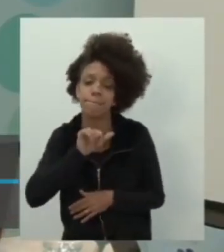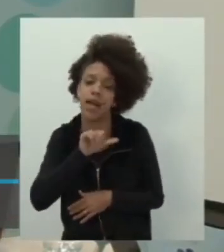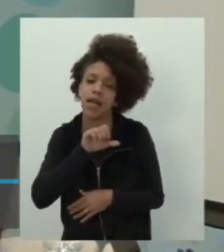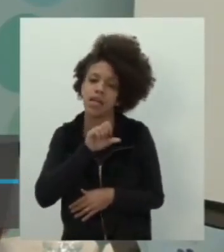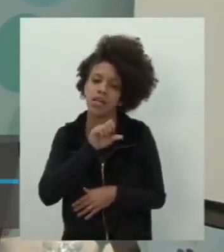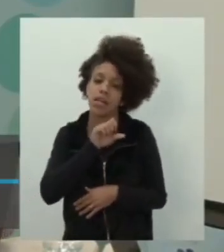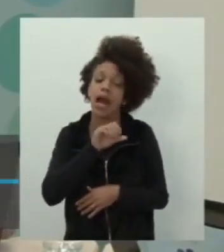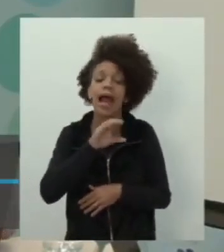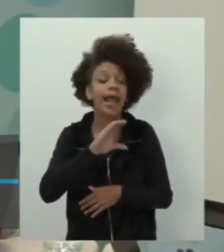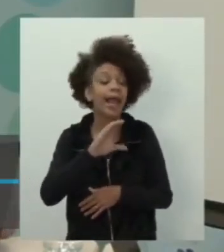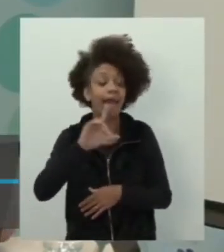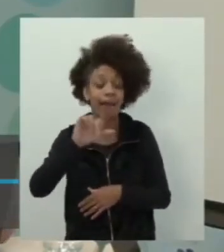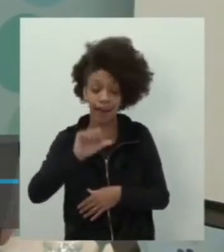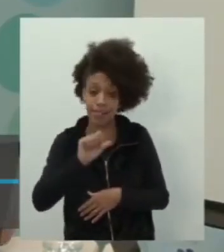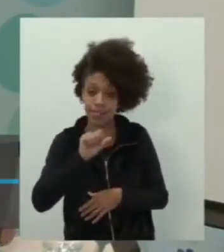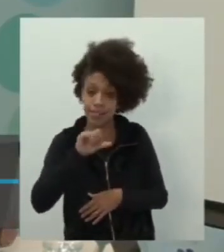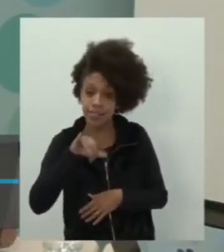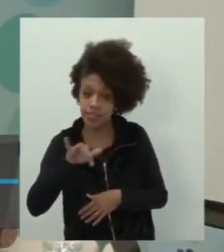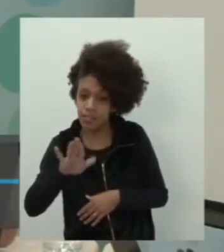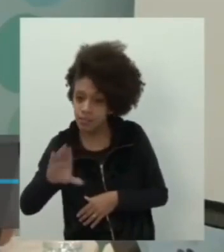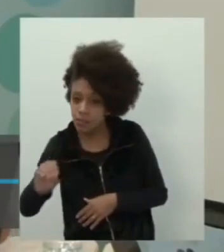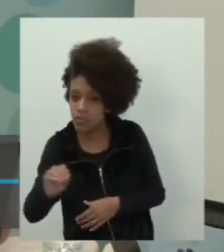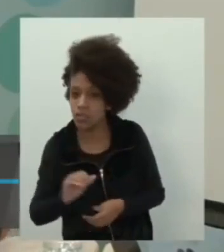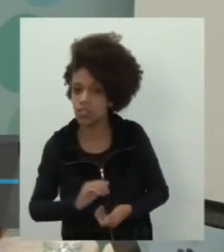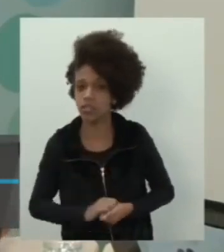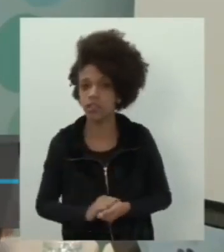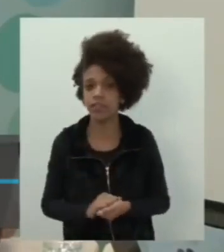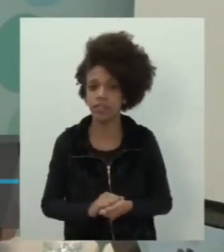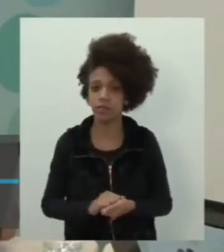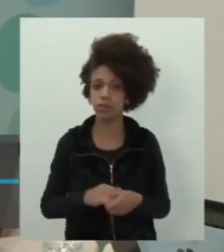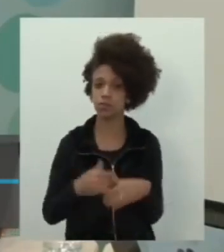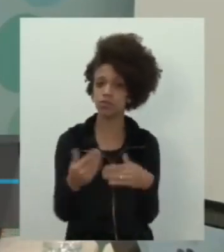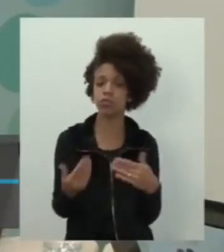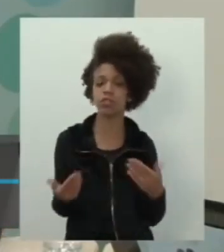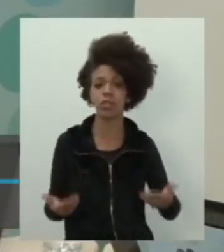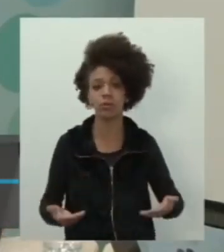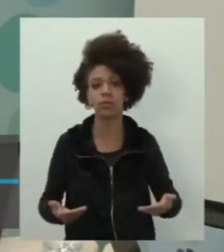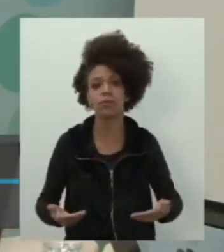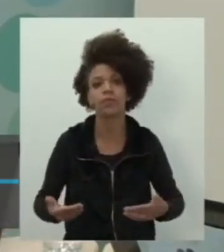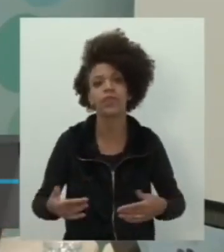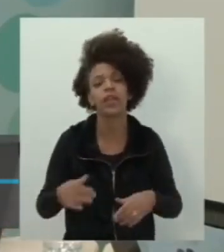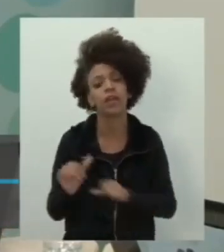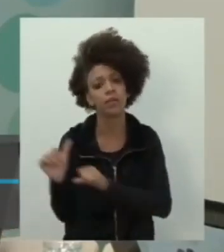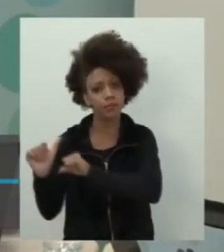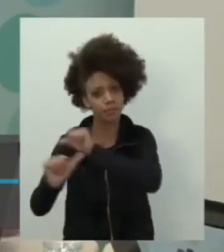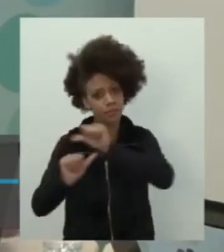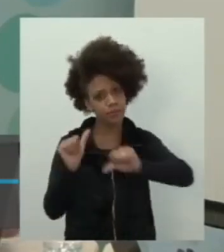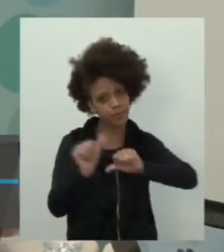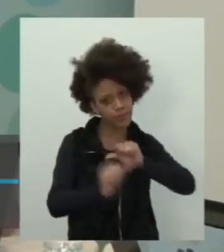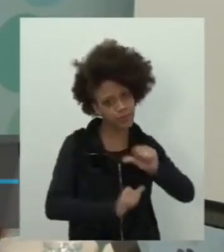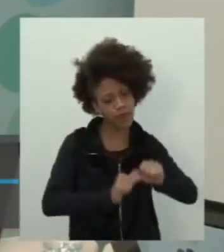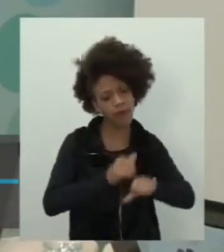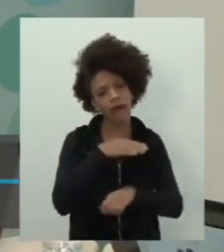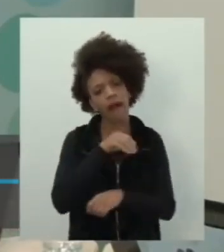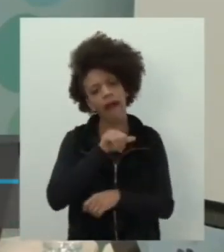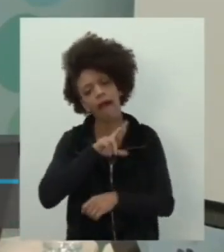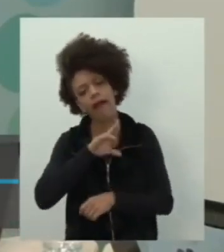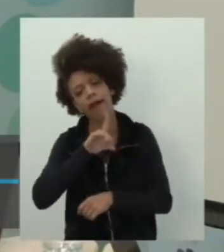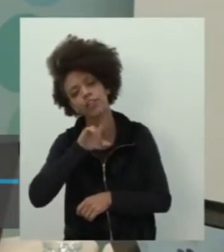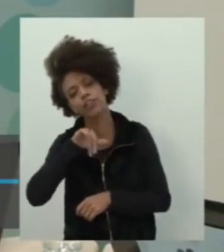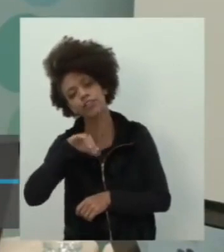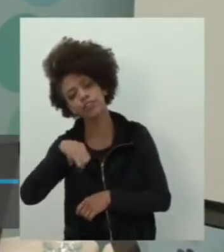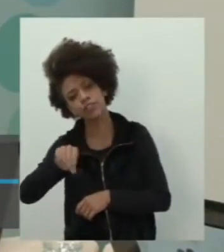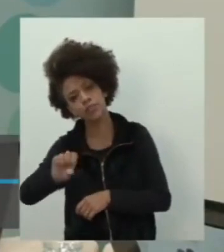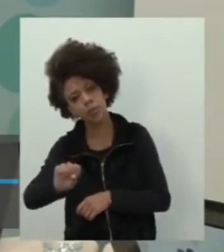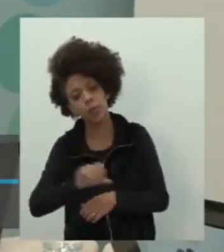o classicismo, quando ficou saturado também, mudou para barroco e mudou depois para arcadismo. E cada um desses